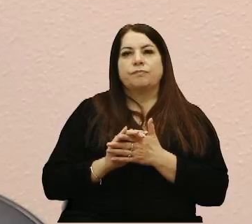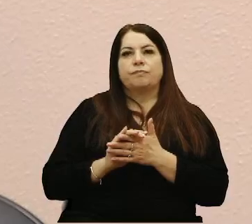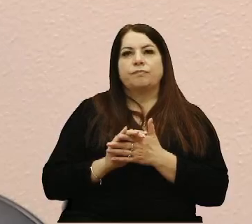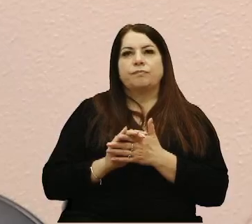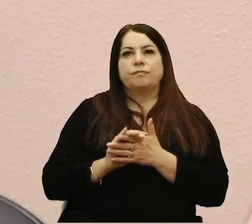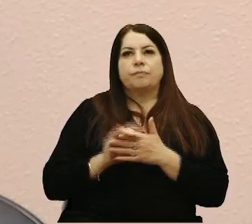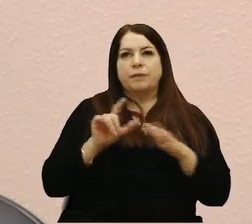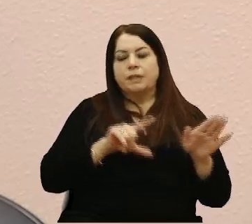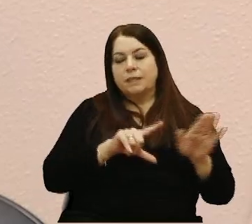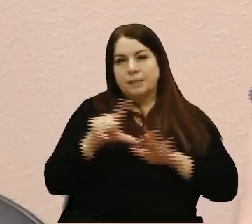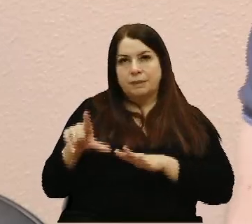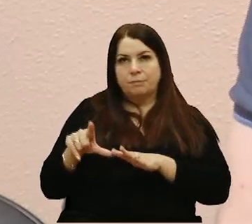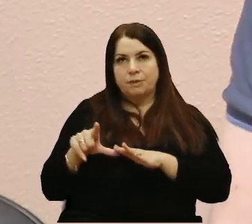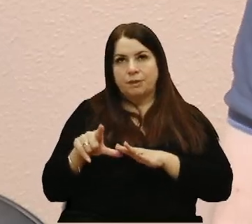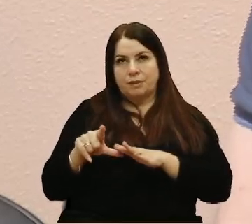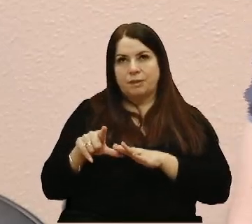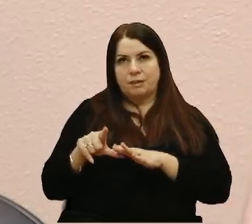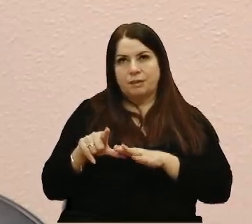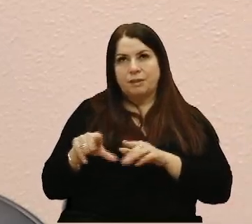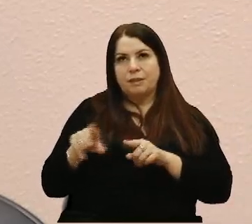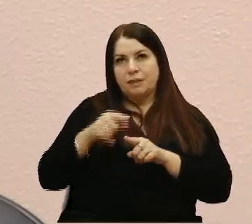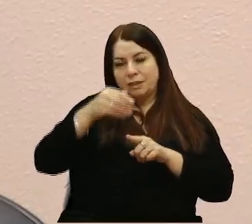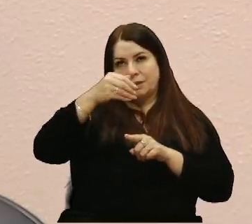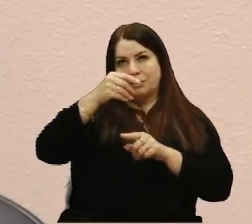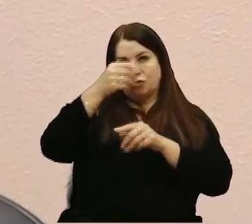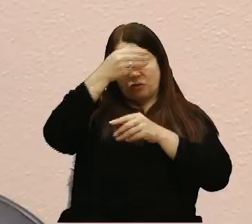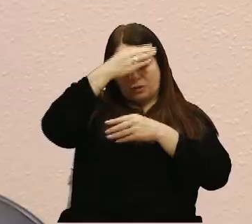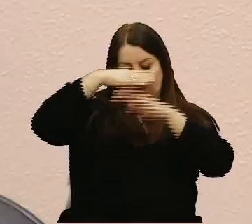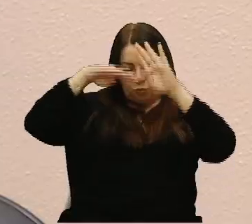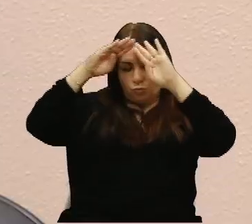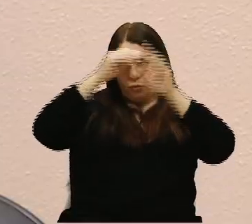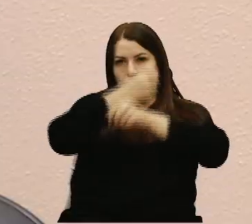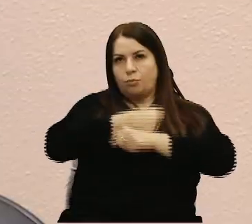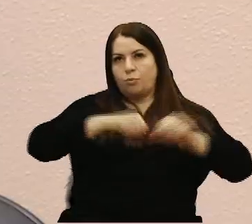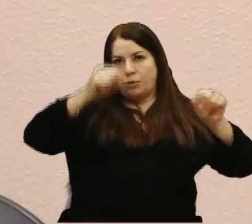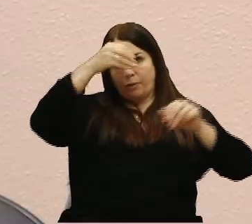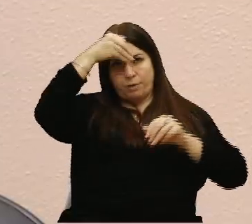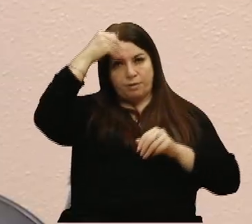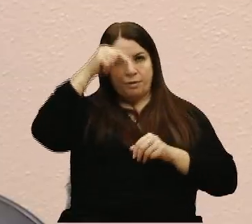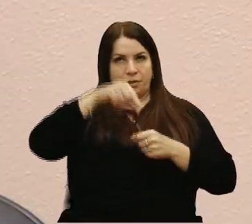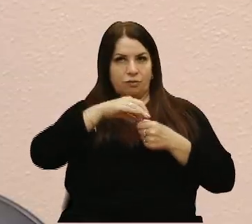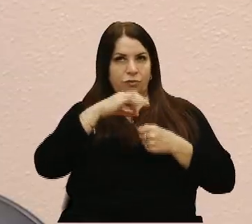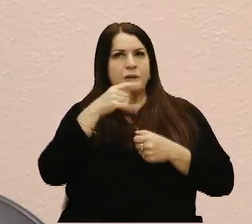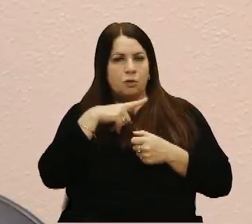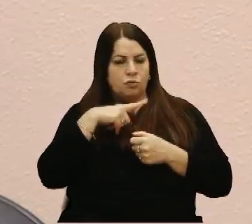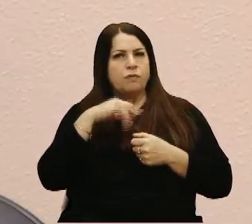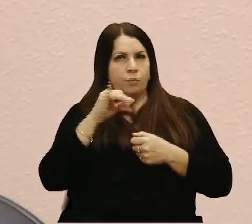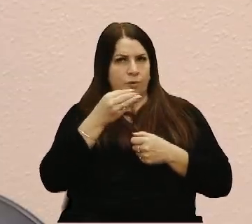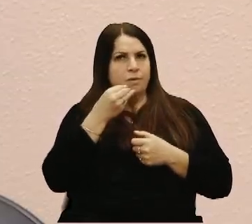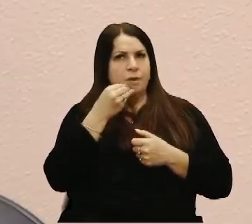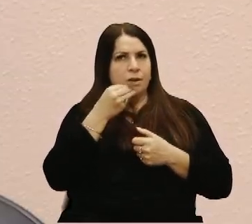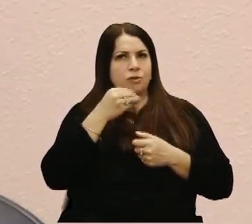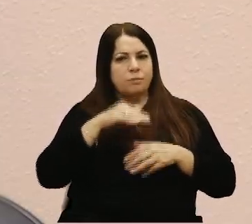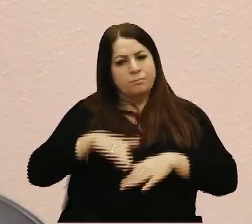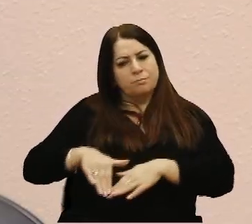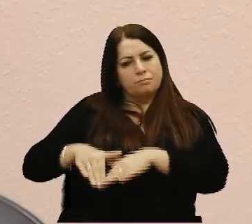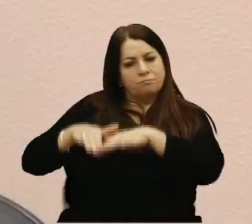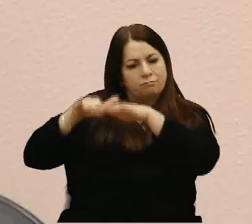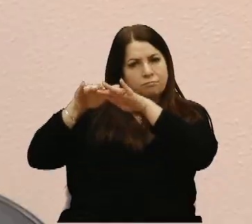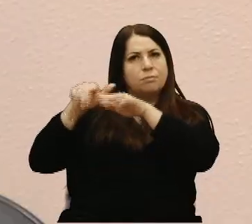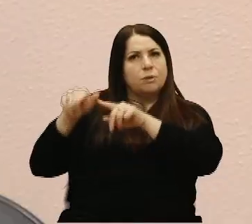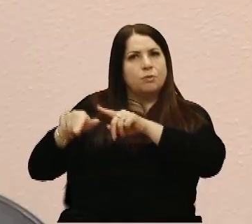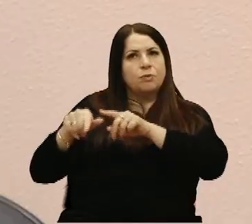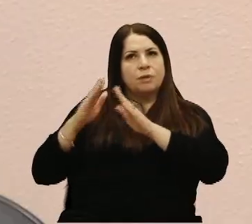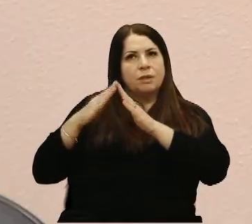para a Semana de Ogum, que é o padroeiro de Caxias do Sul. Eu tive a oportunidade, desde pequeno me cresci